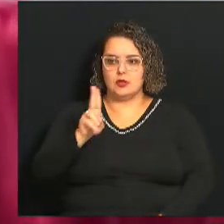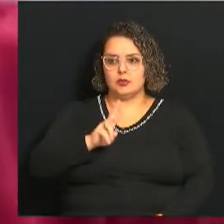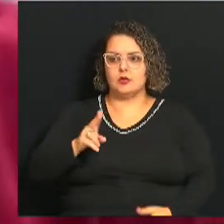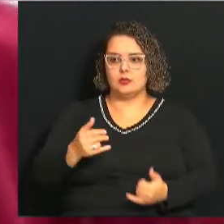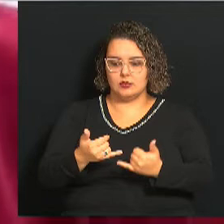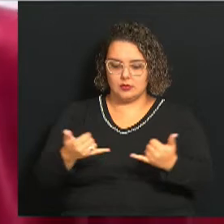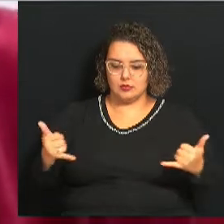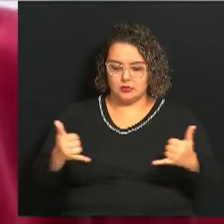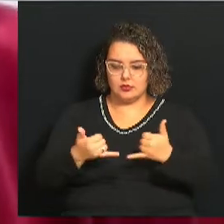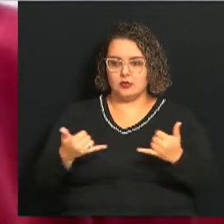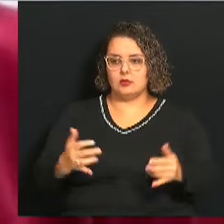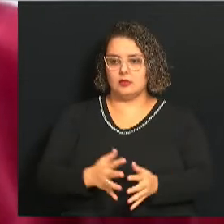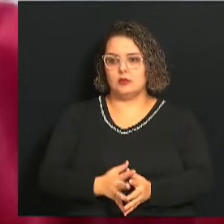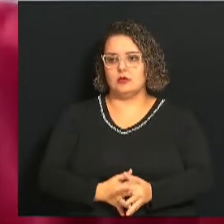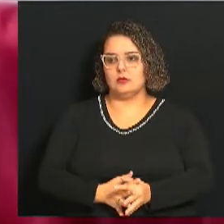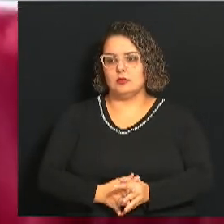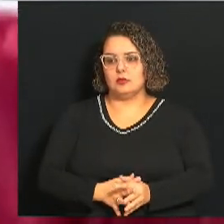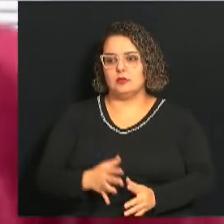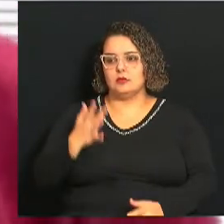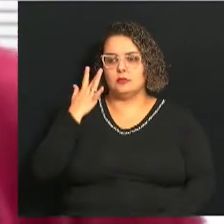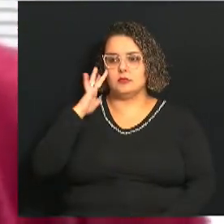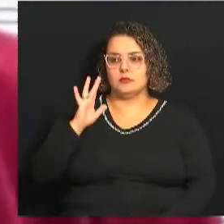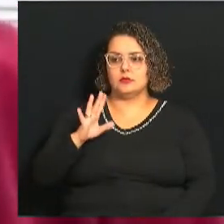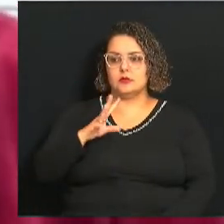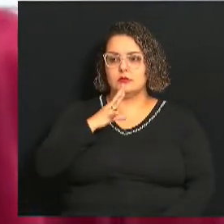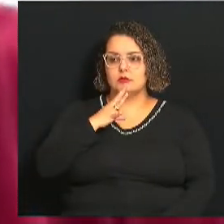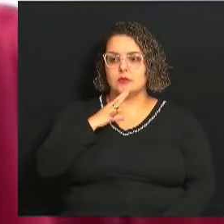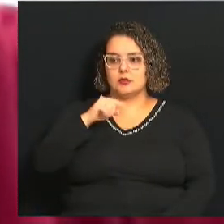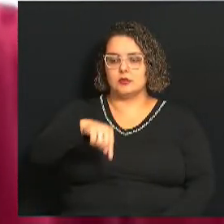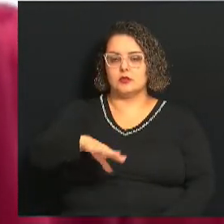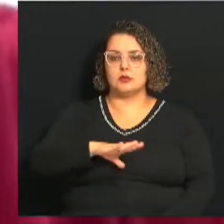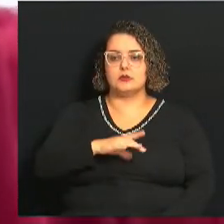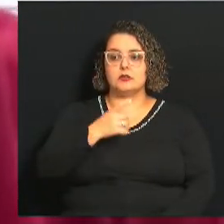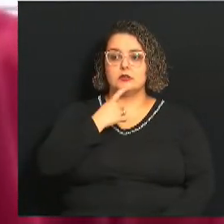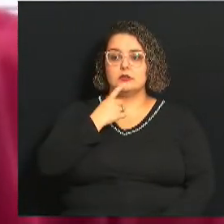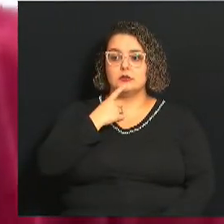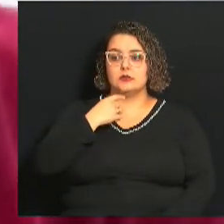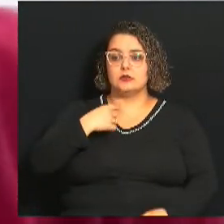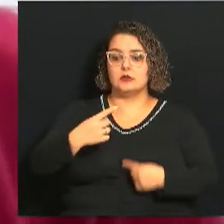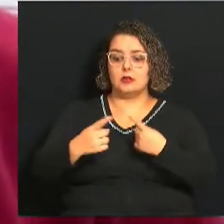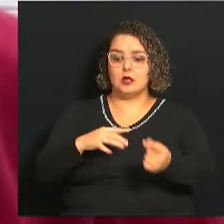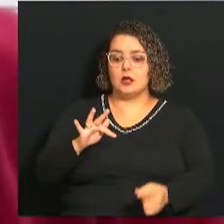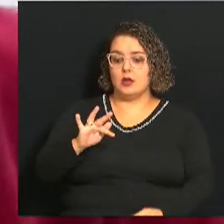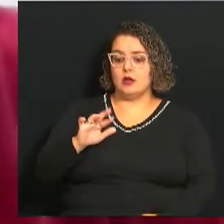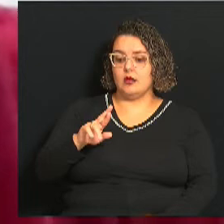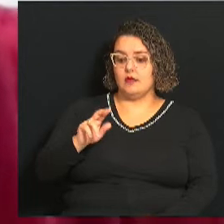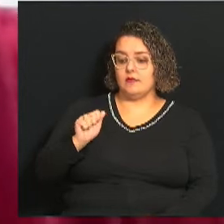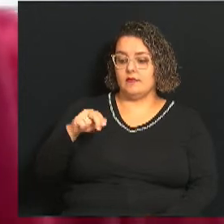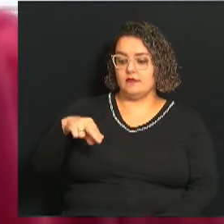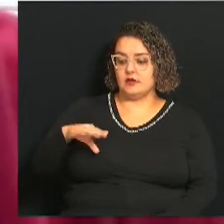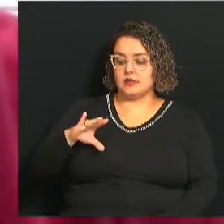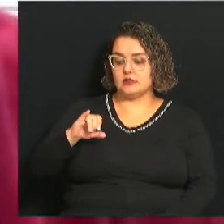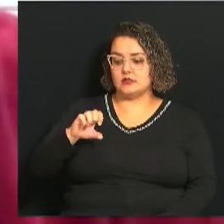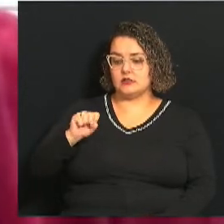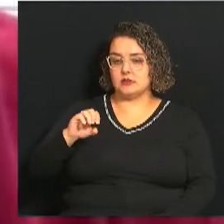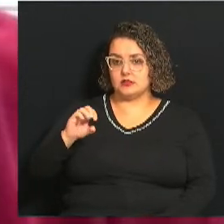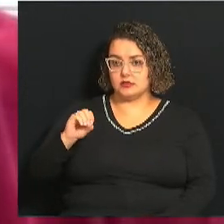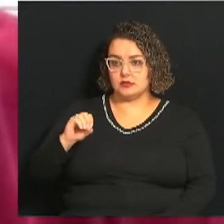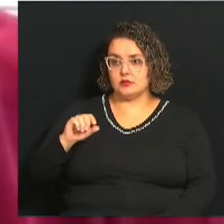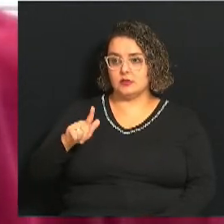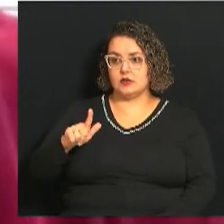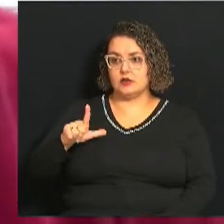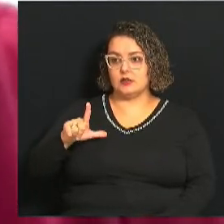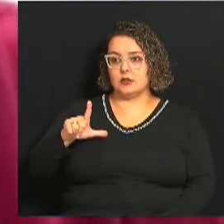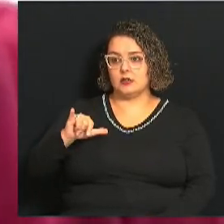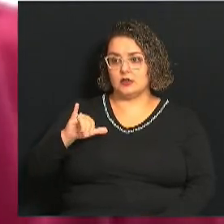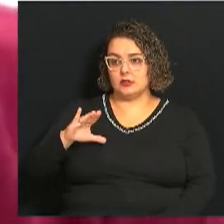subterrânea. Não sei se vocês conhecem aí, no caso aqui em Campinas, a Francisco Glicério, nós fizemos lá um trecho de rede subterrânea e as árvores lá